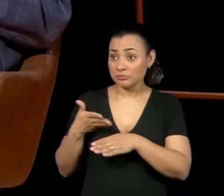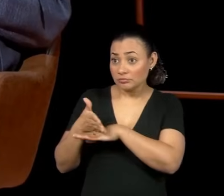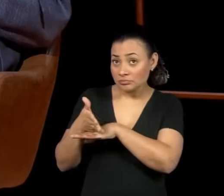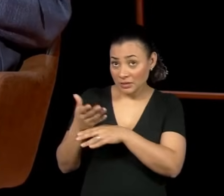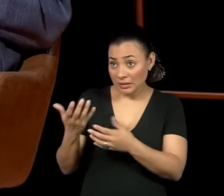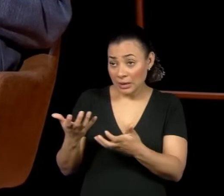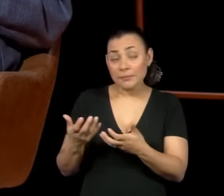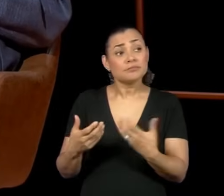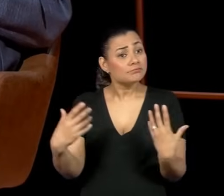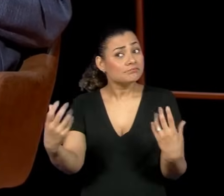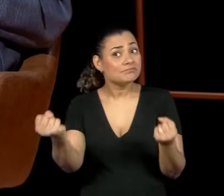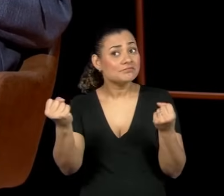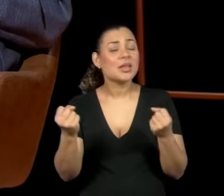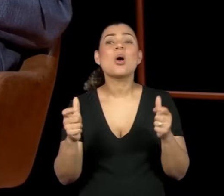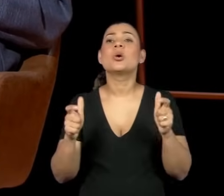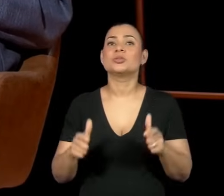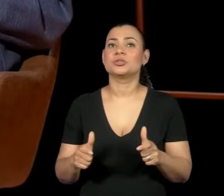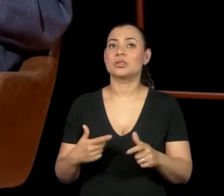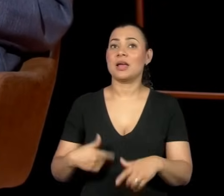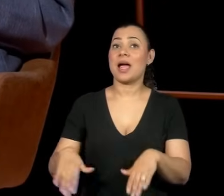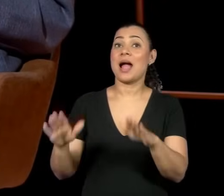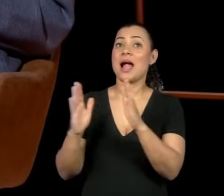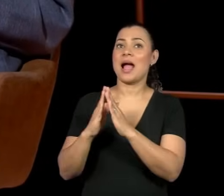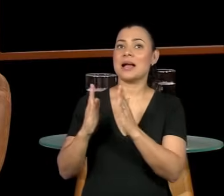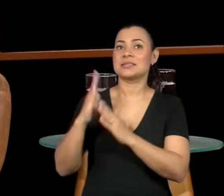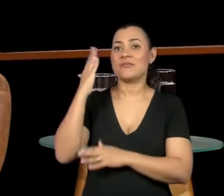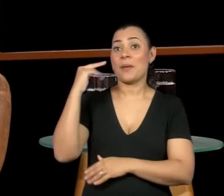France. Onde que é? É na casa do Richard Anthony.